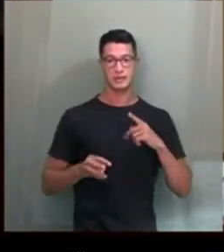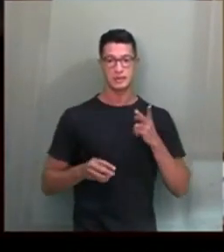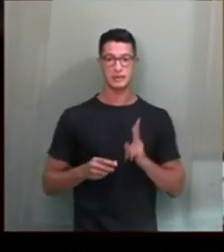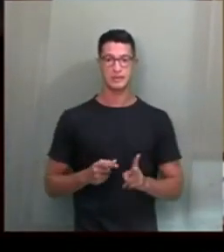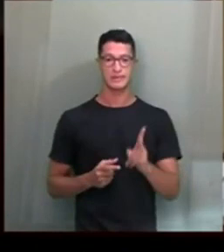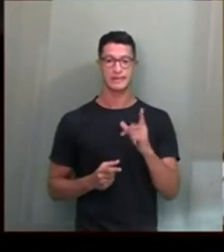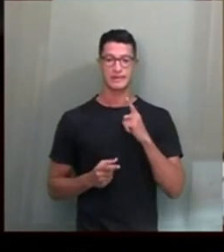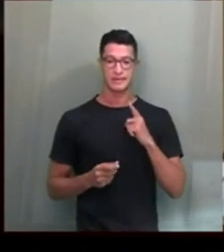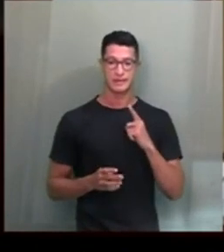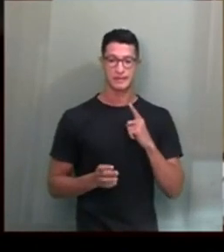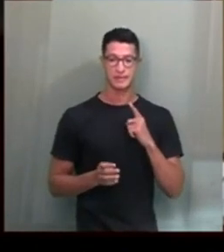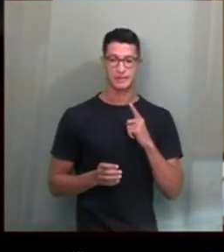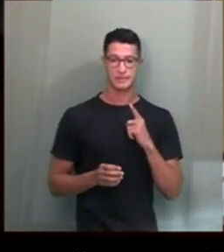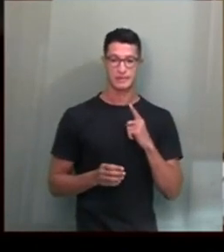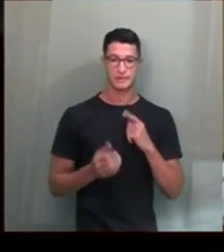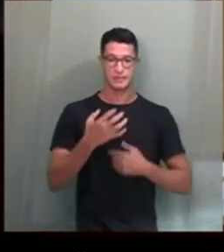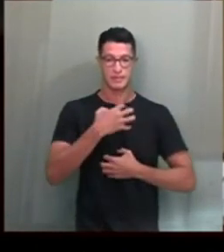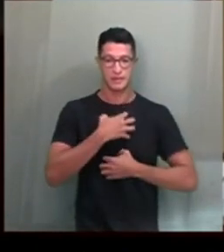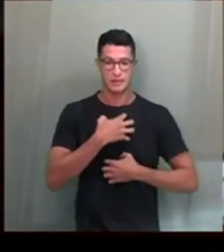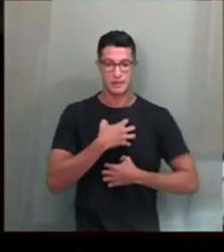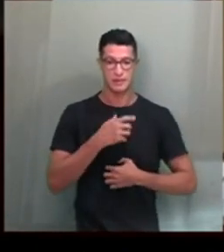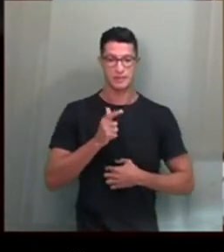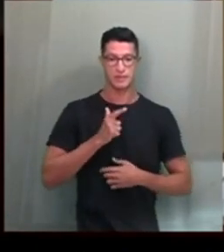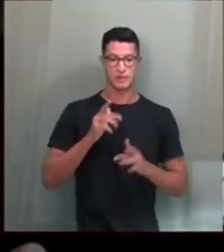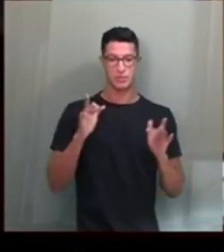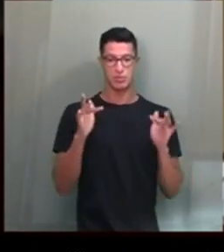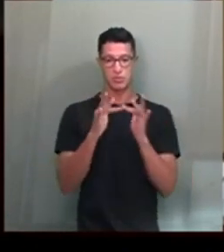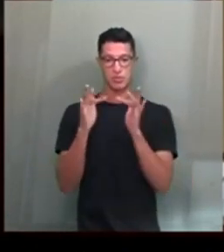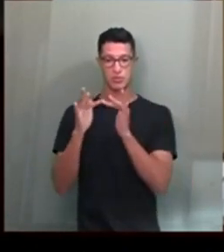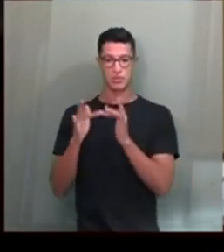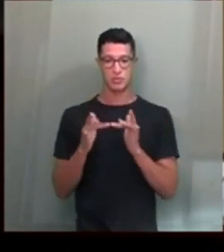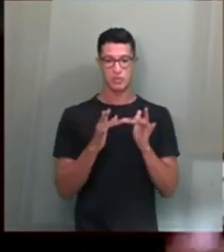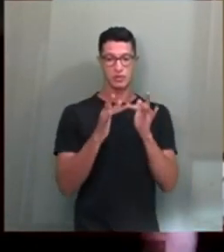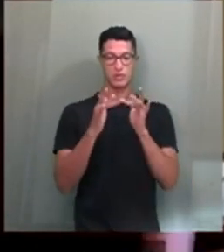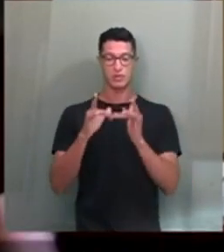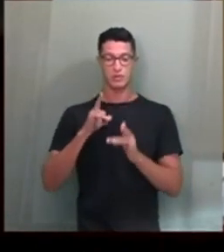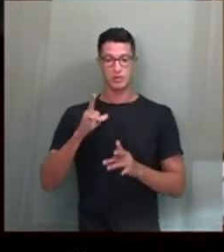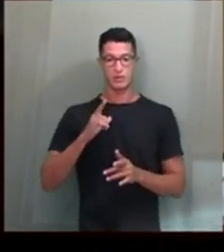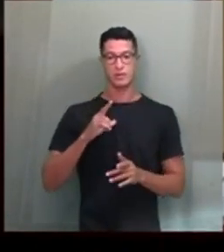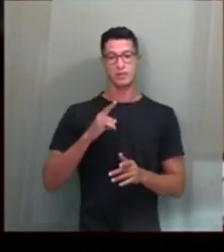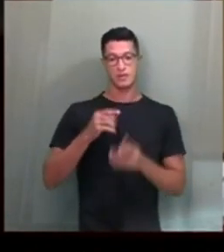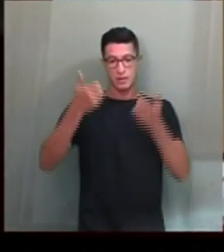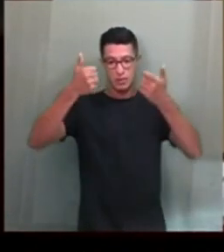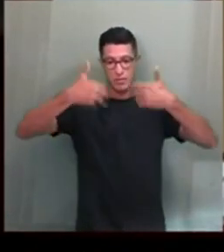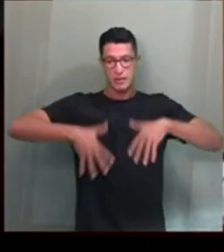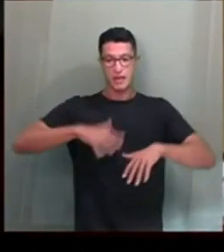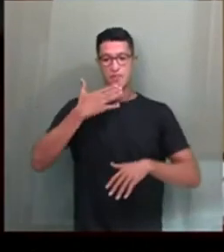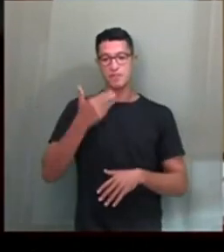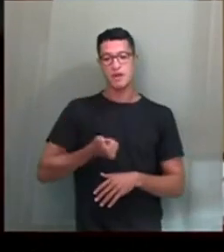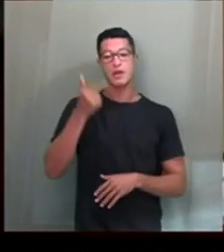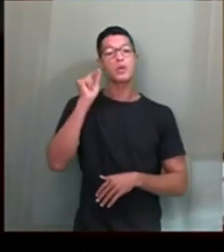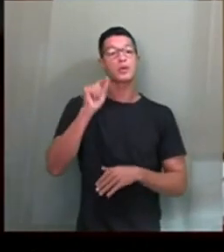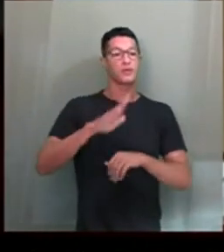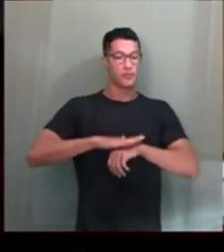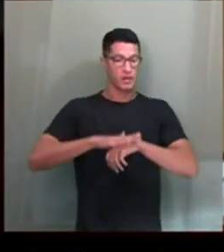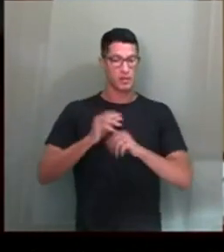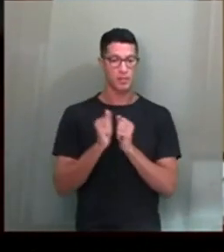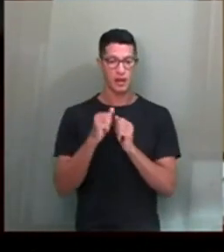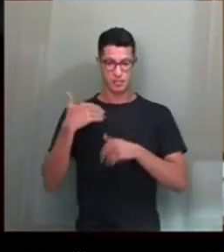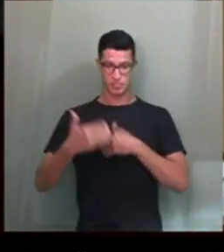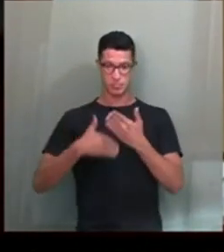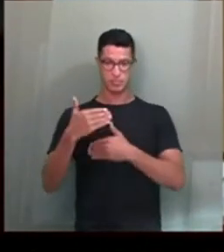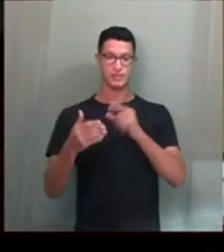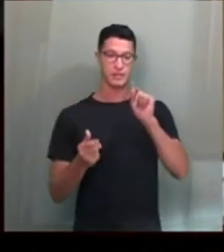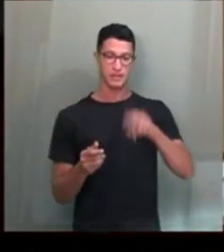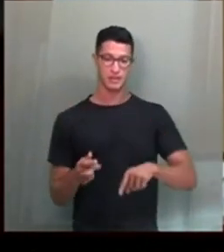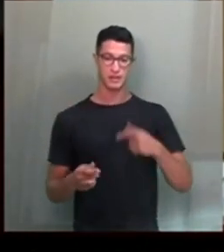percepção. Então, é uma maneira de você ter algum contato com o sentimento popular. Explicar melhor o que você quer fazer, qual é a consequência que você